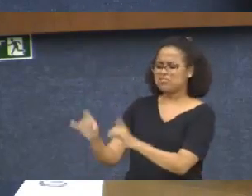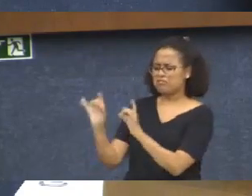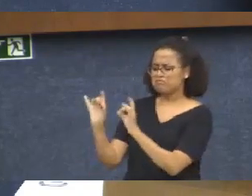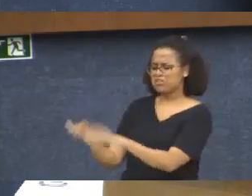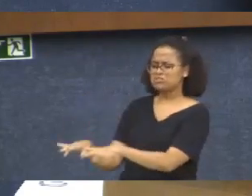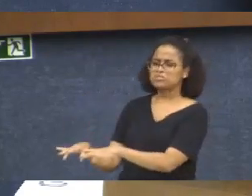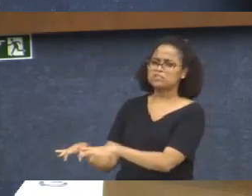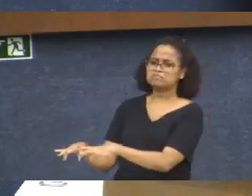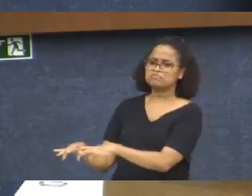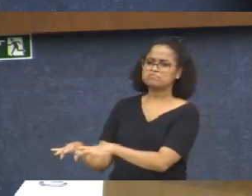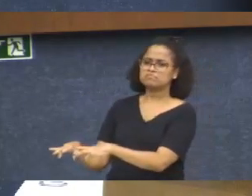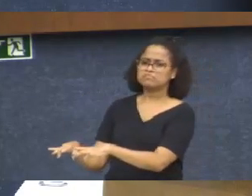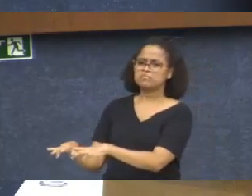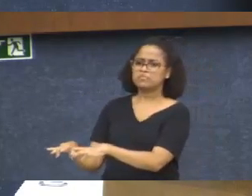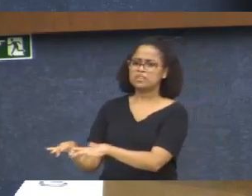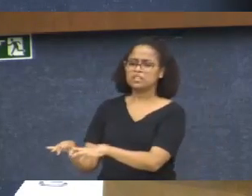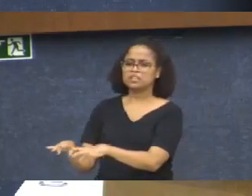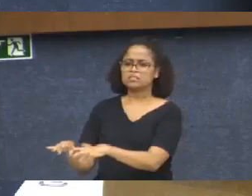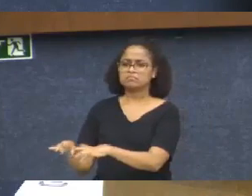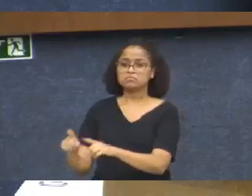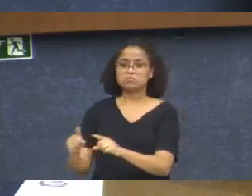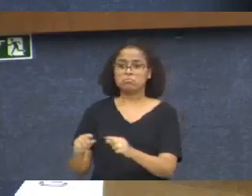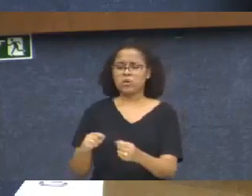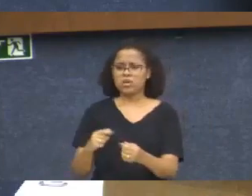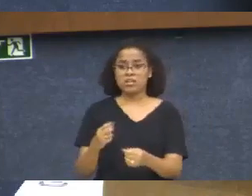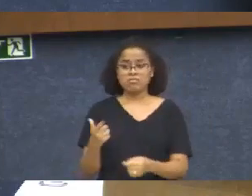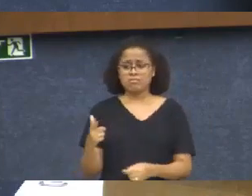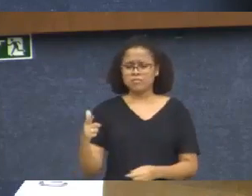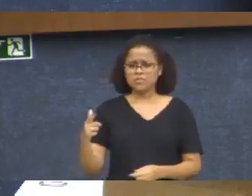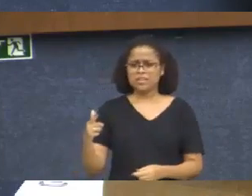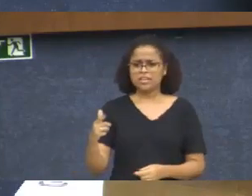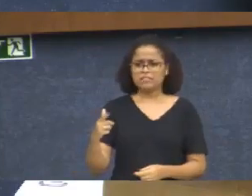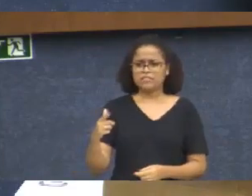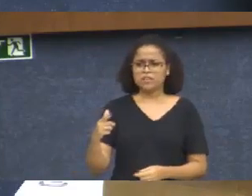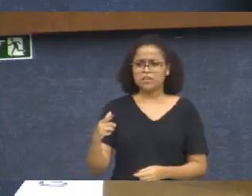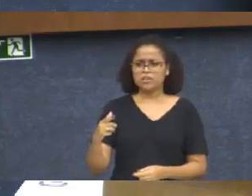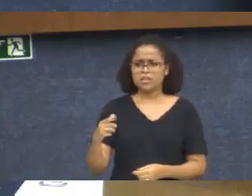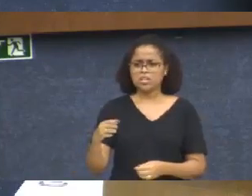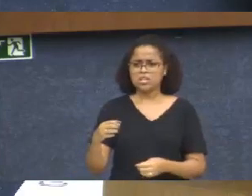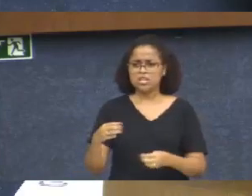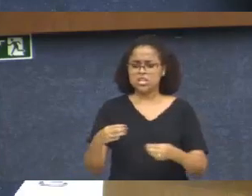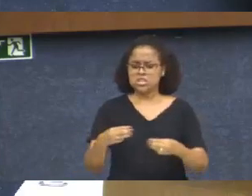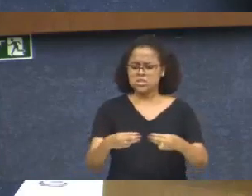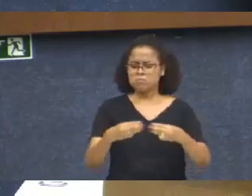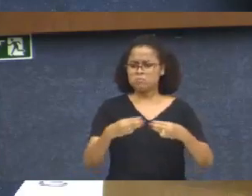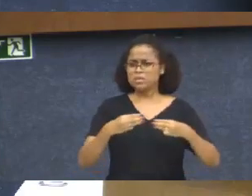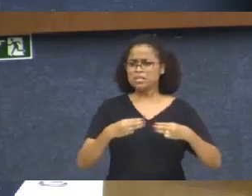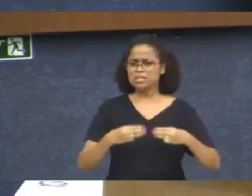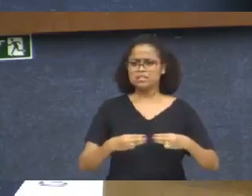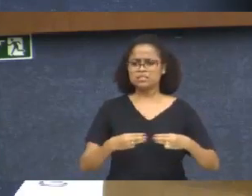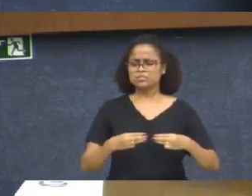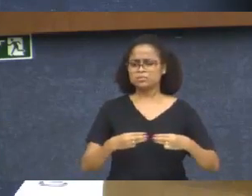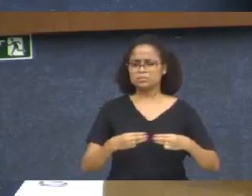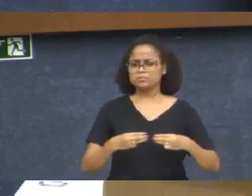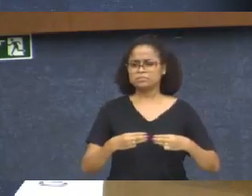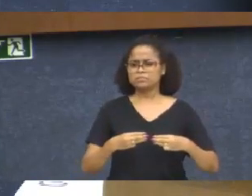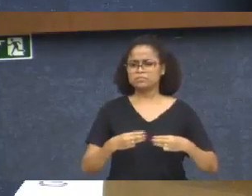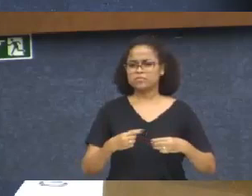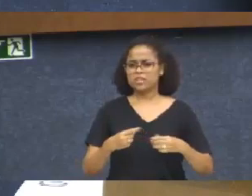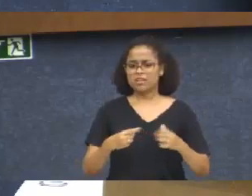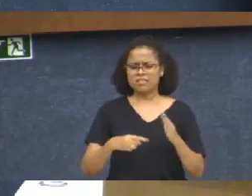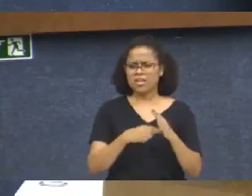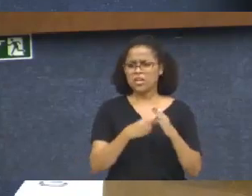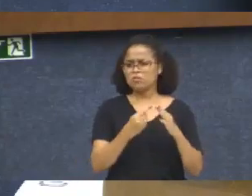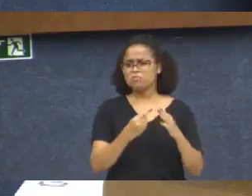ministro todo poderoso que pudesse fazê-los voltar a trabalhar. Não houve um mandado de prisão.